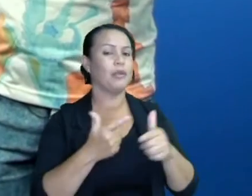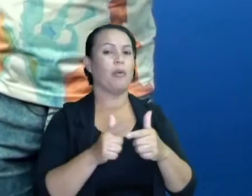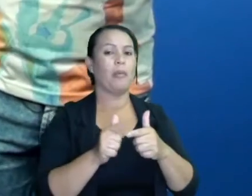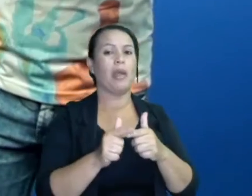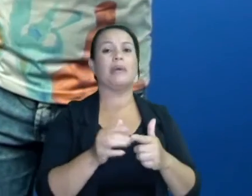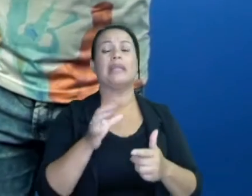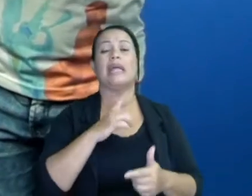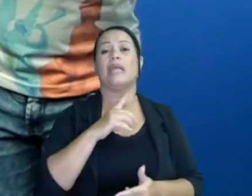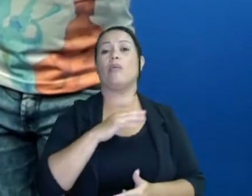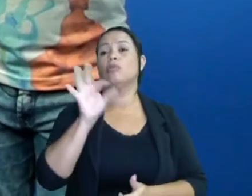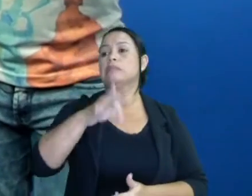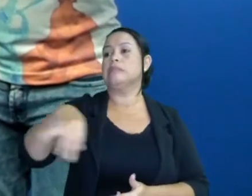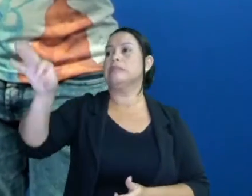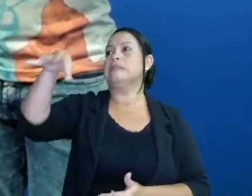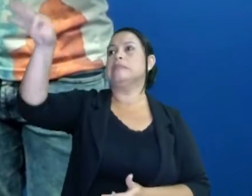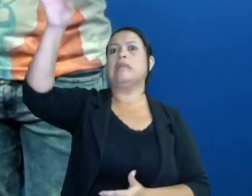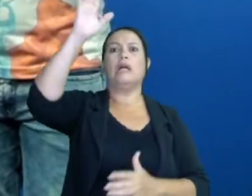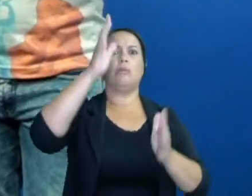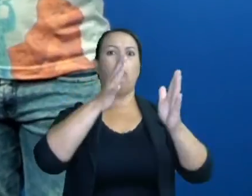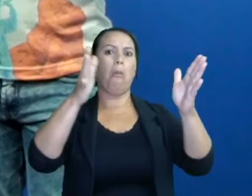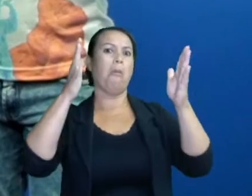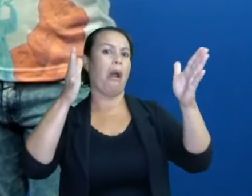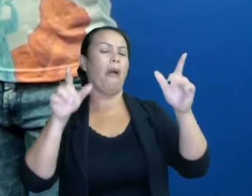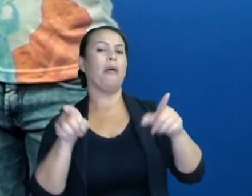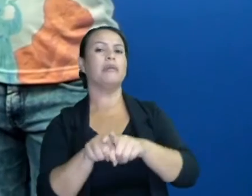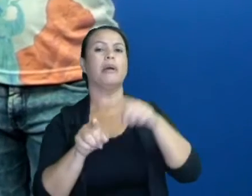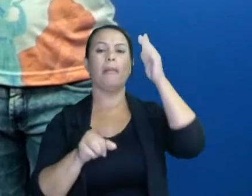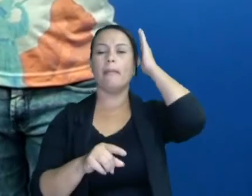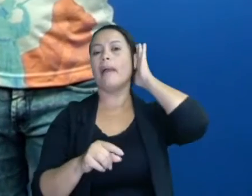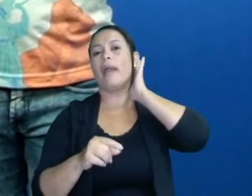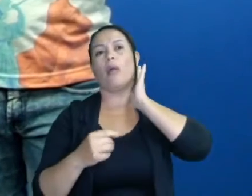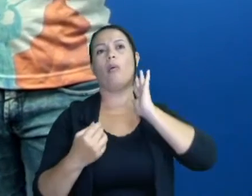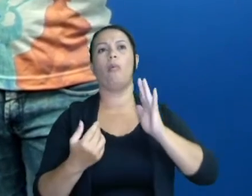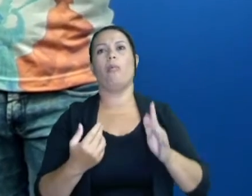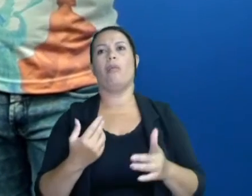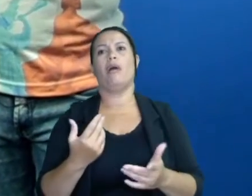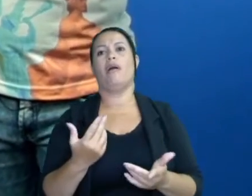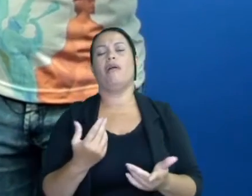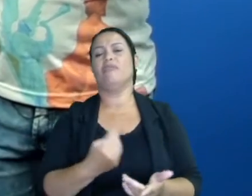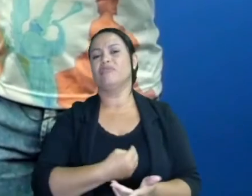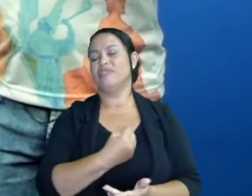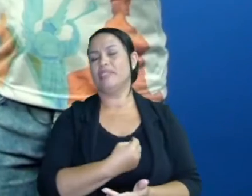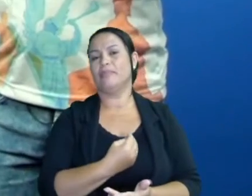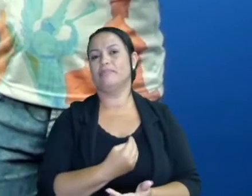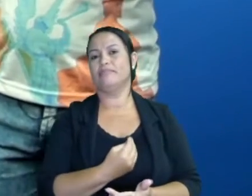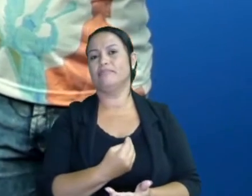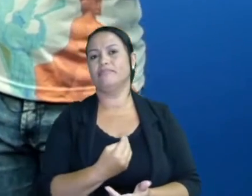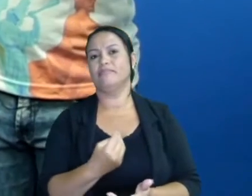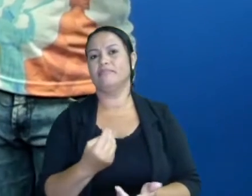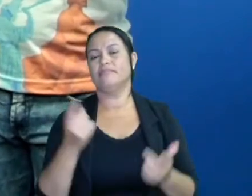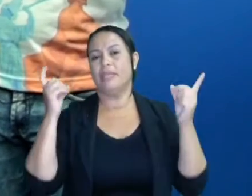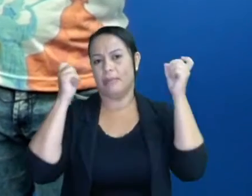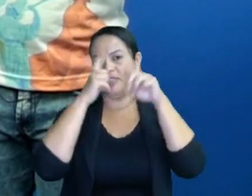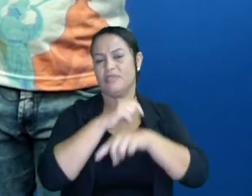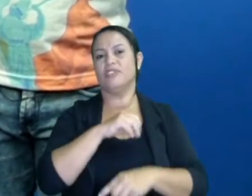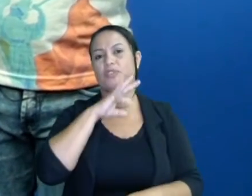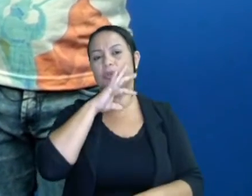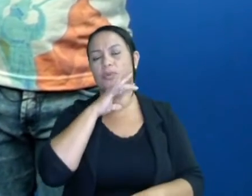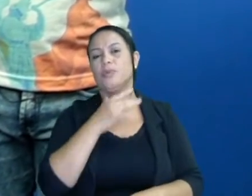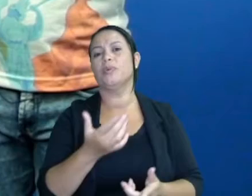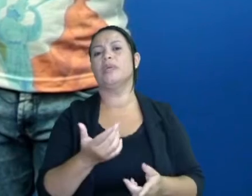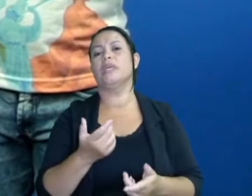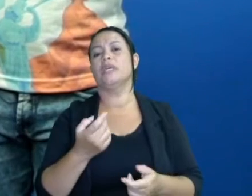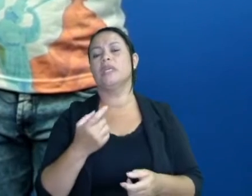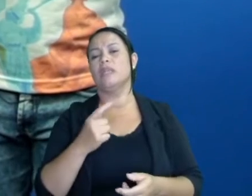insetos maiores, seriam uma qualidade de vida menor. Então, dezenas